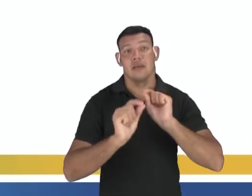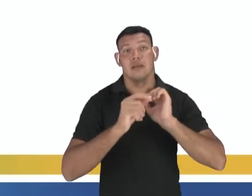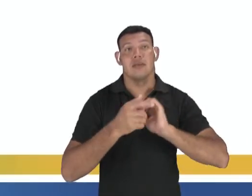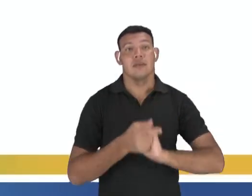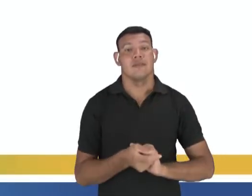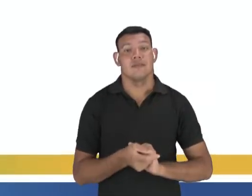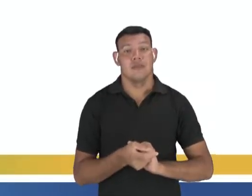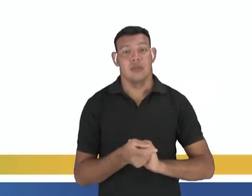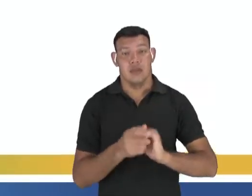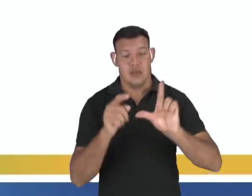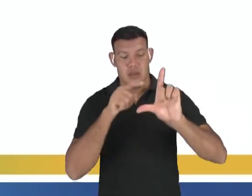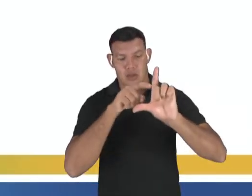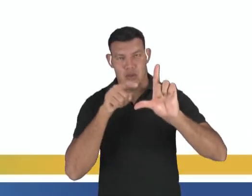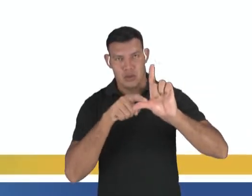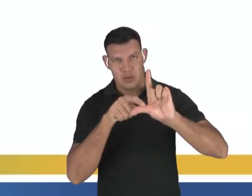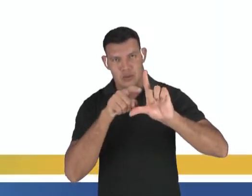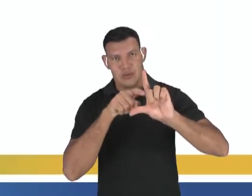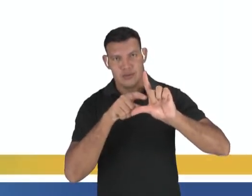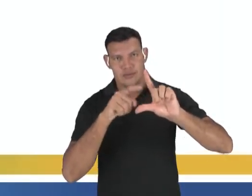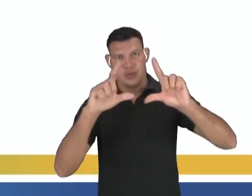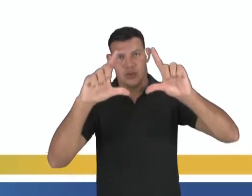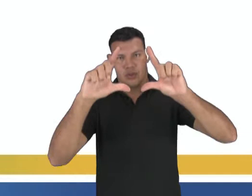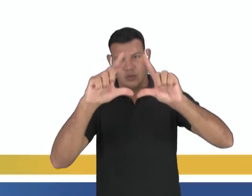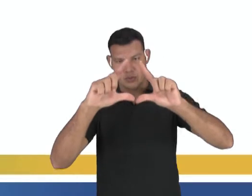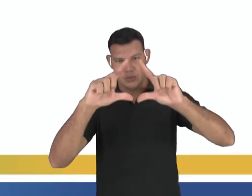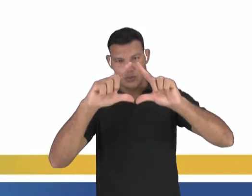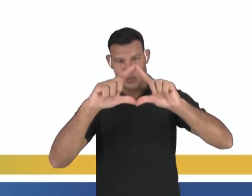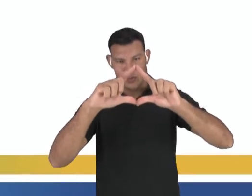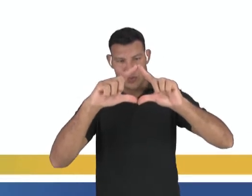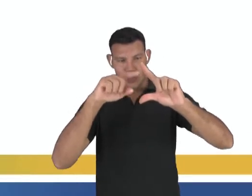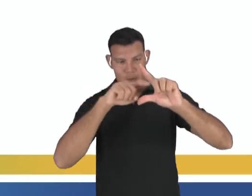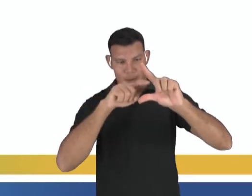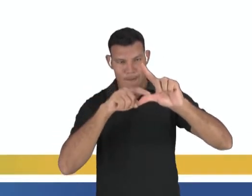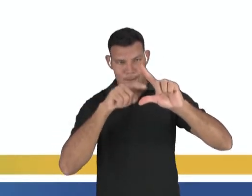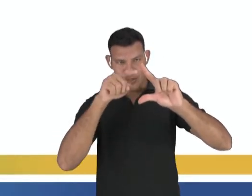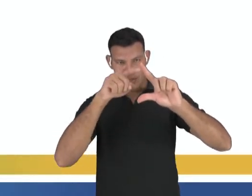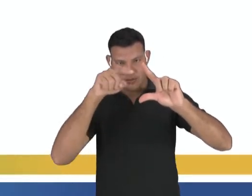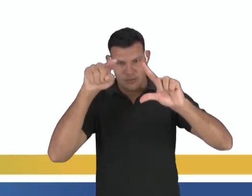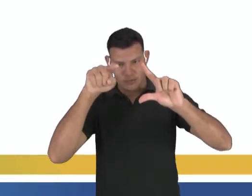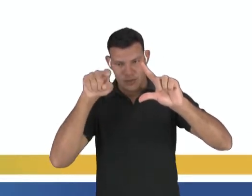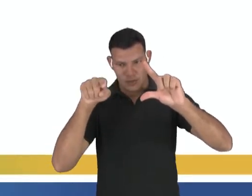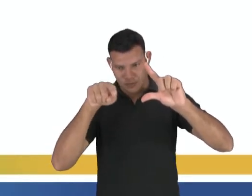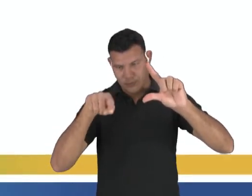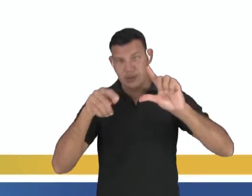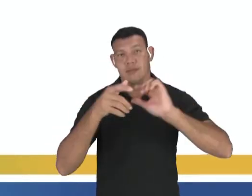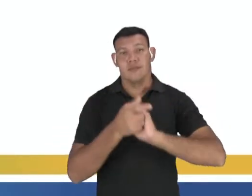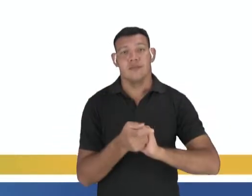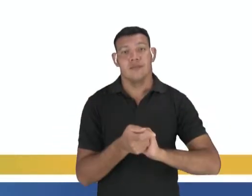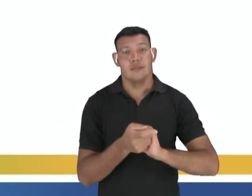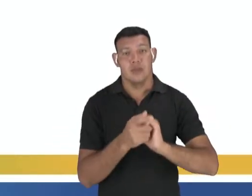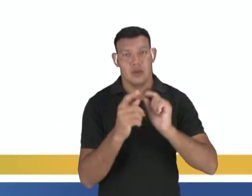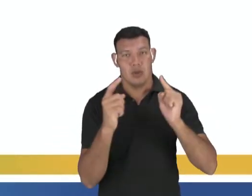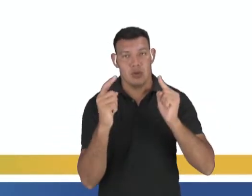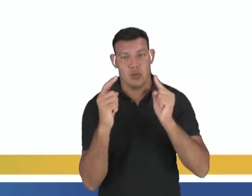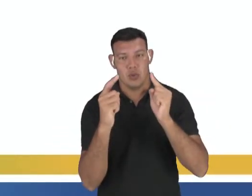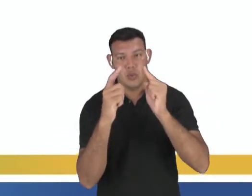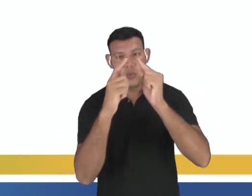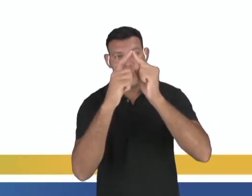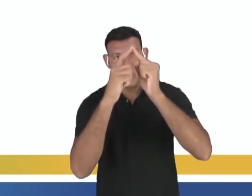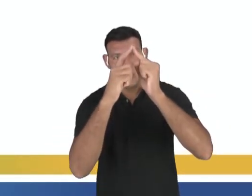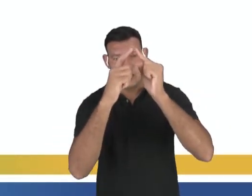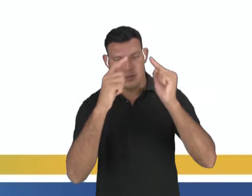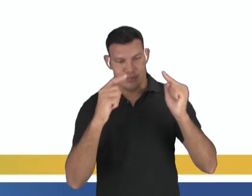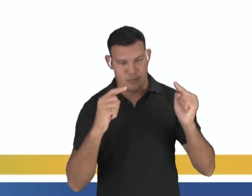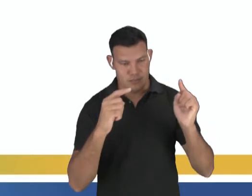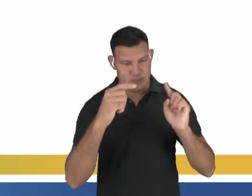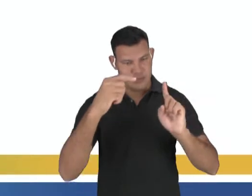né? Os ângulos internos são as aberturas internas entre os lados, né? E os vértices são os encontros entre